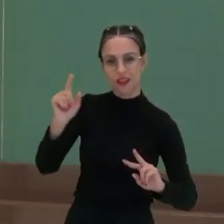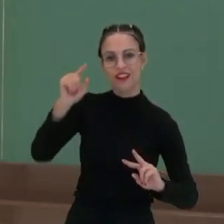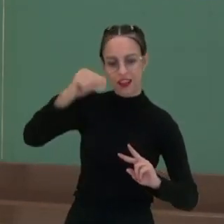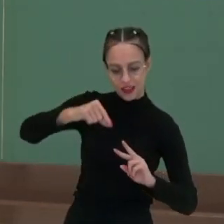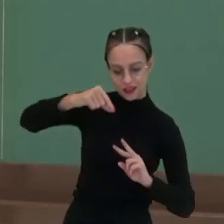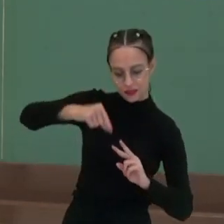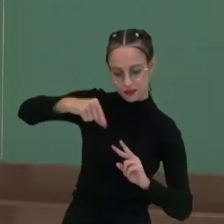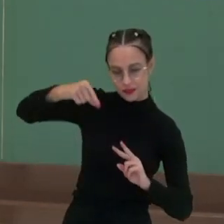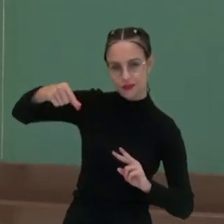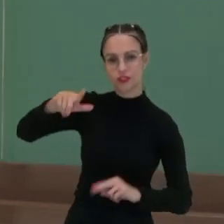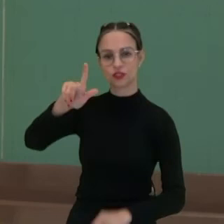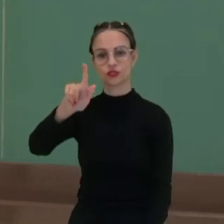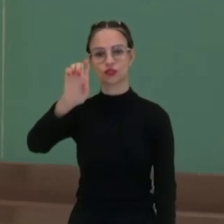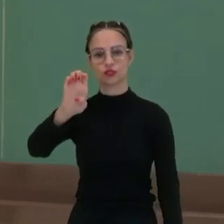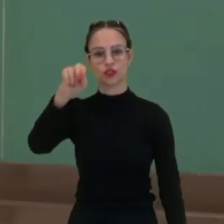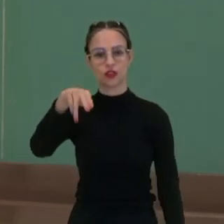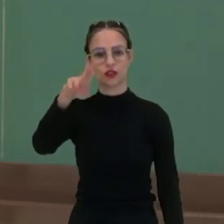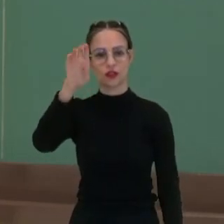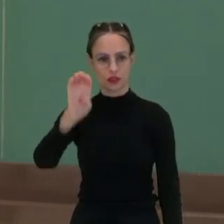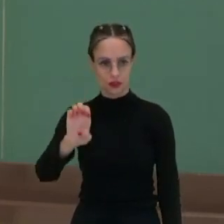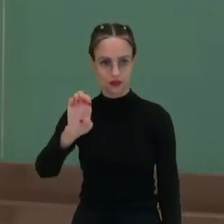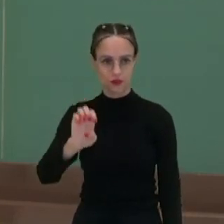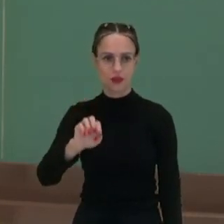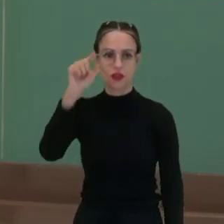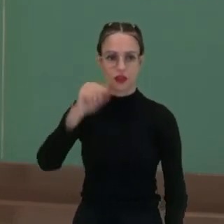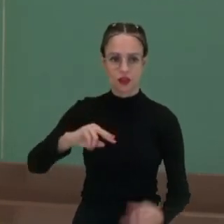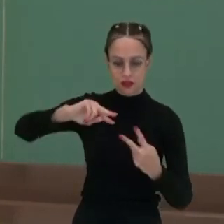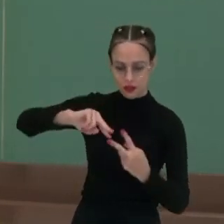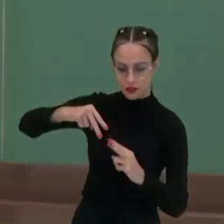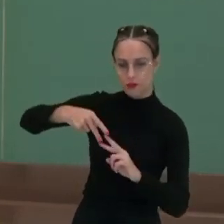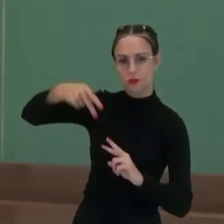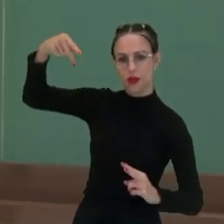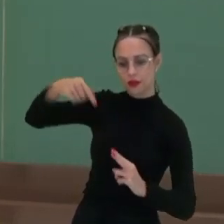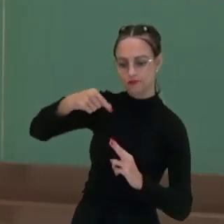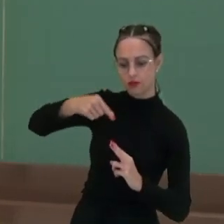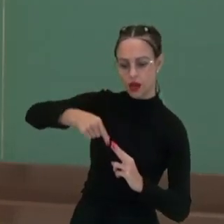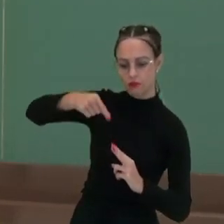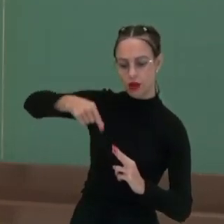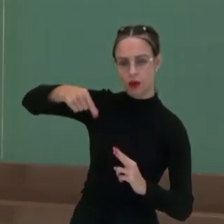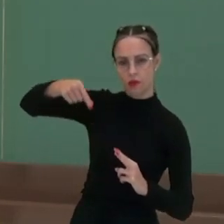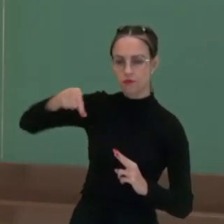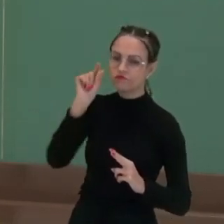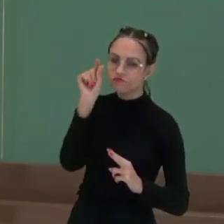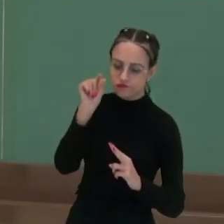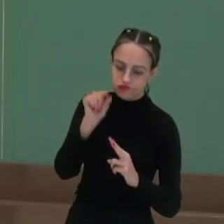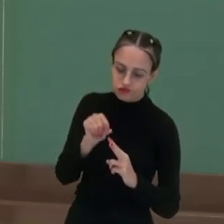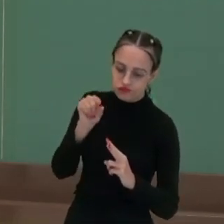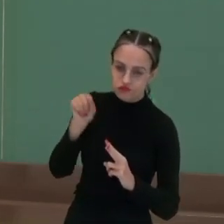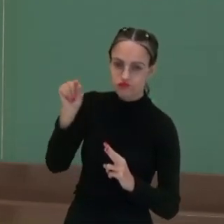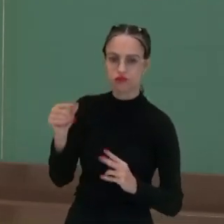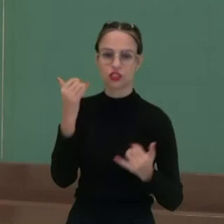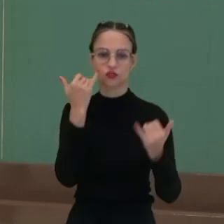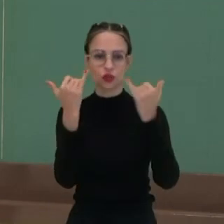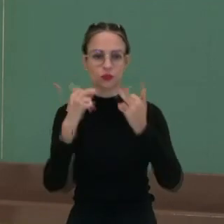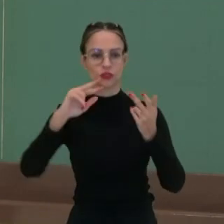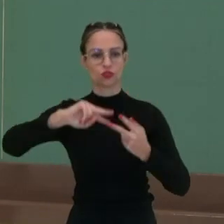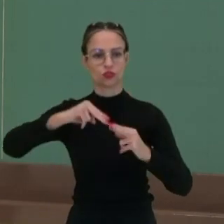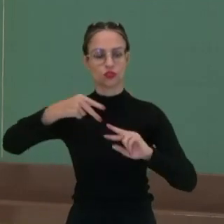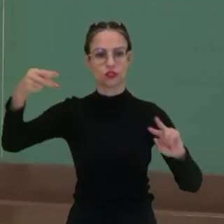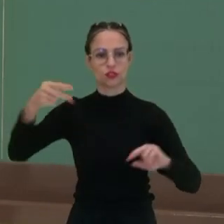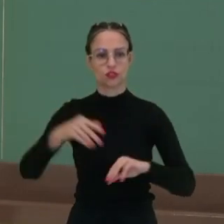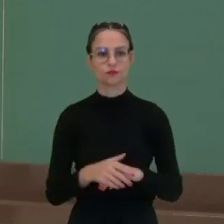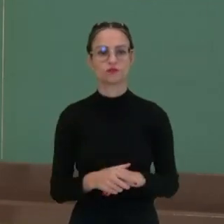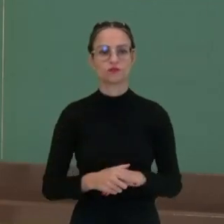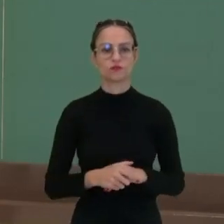gene, que é um pedaço dessa segmentação, tá? É só um pedacinho dessas informações genéticas que a gente